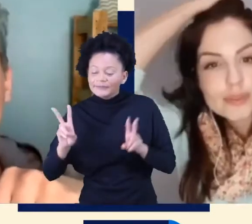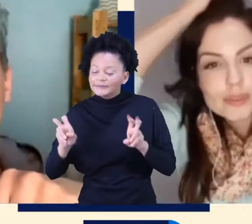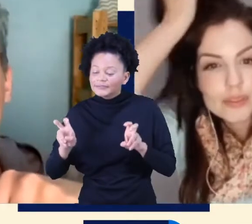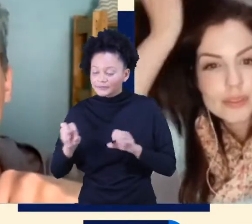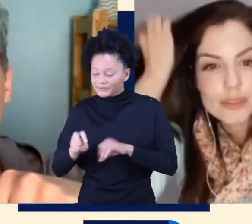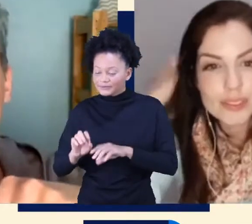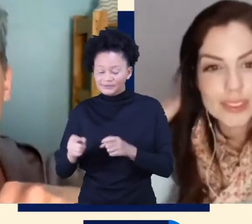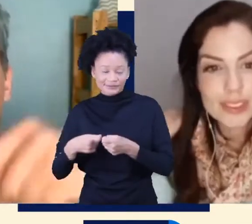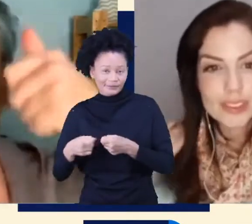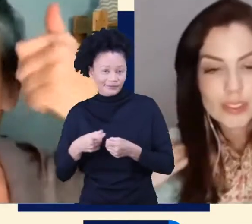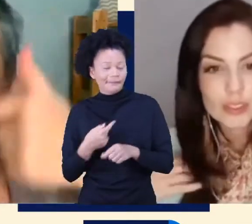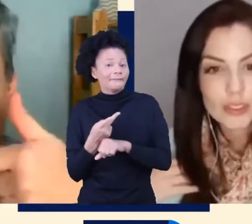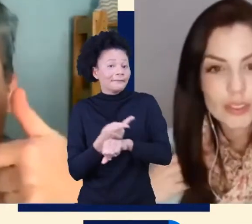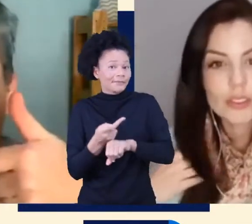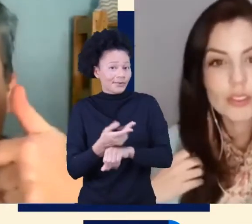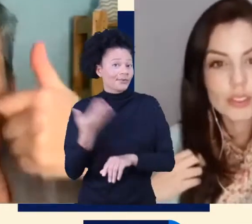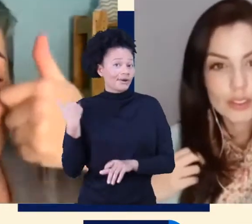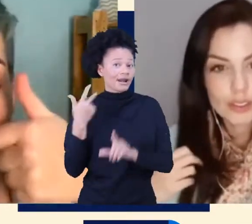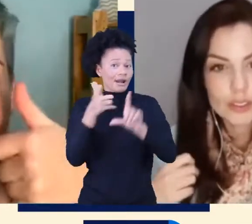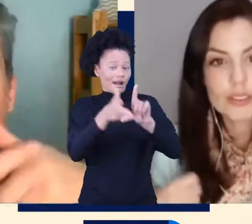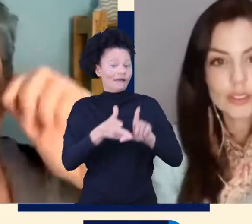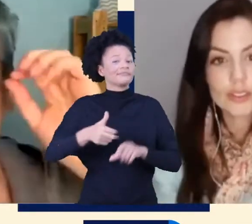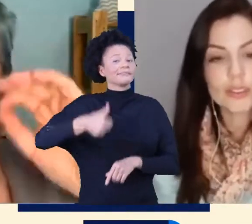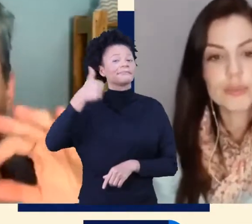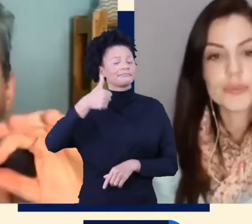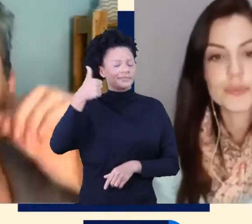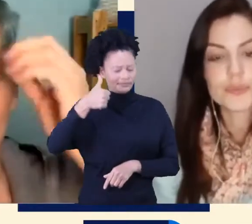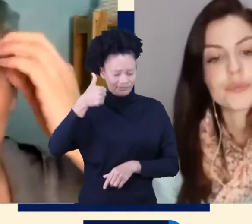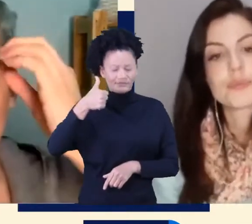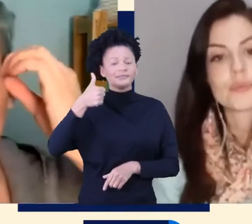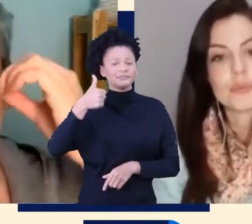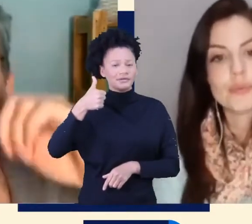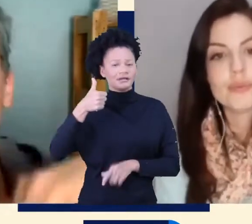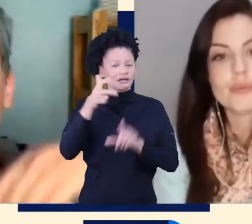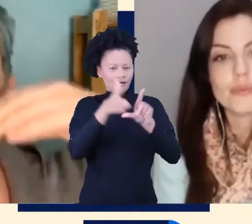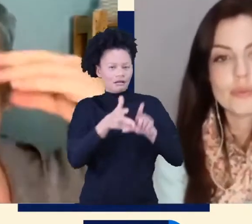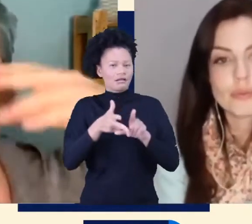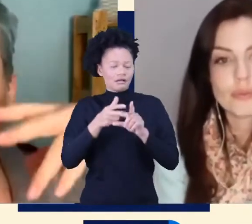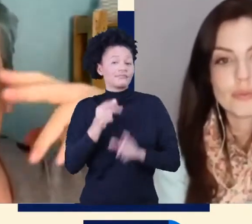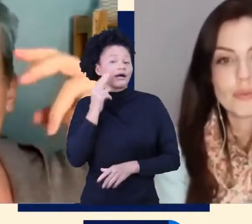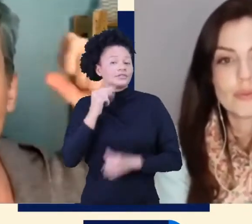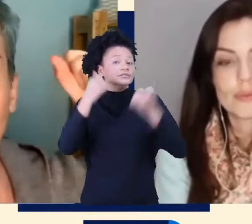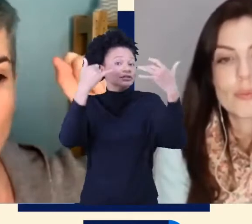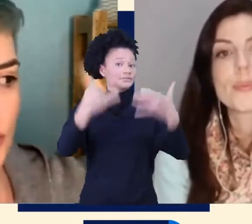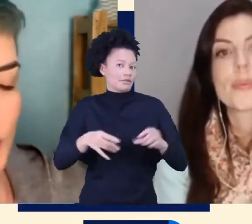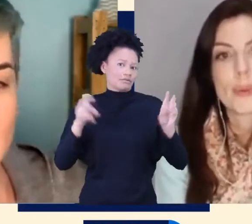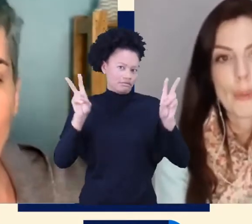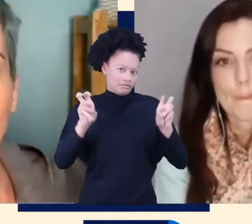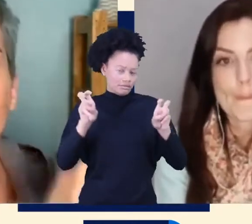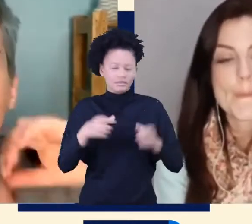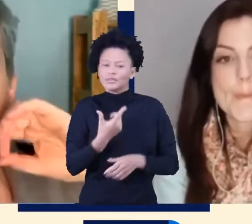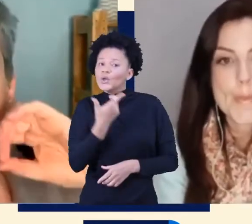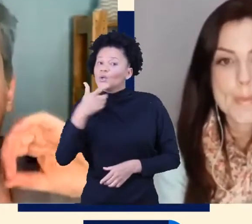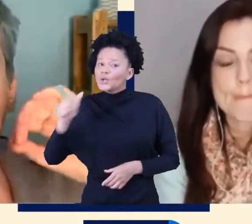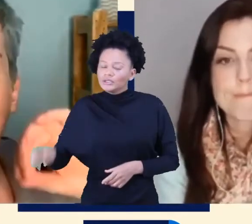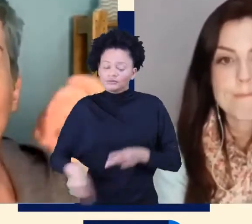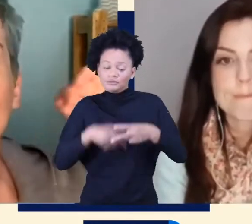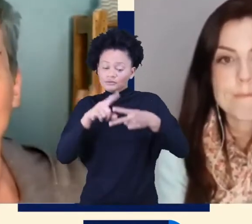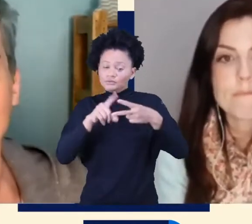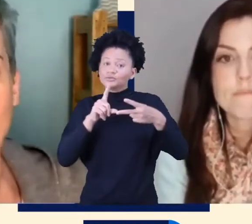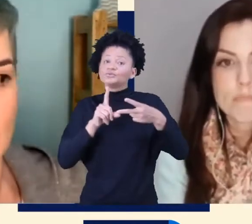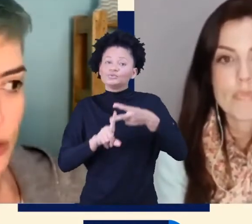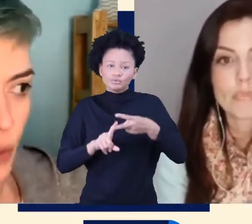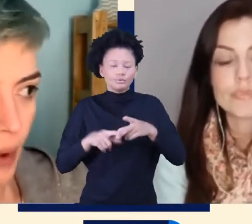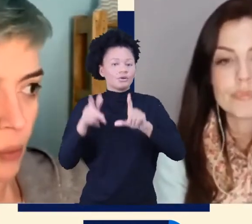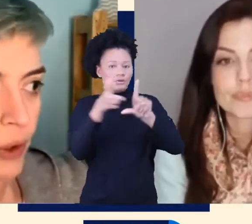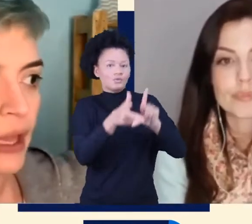as lives que a gente já falou. A primeira live de todas, a Carol já fala sobre o assunto. E depois tem 2 lives que o tema é